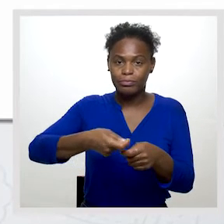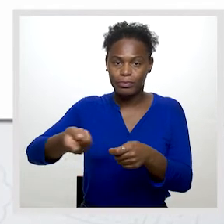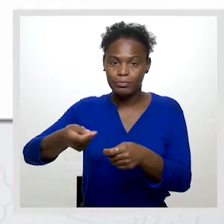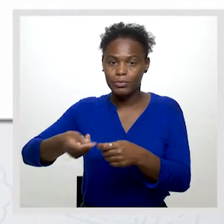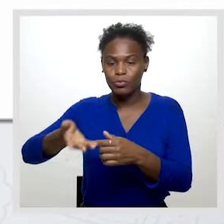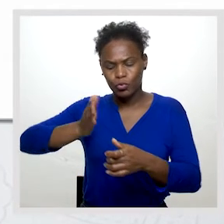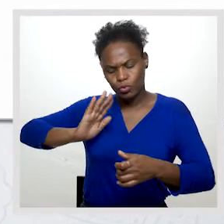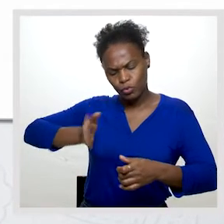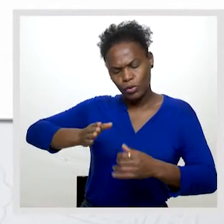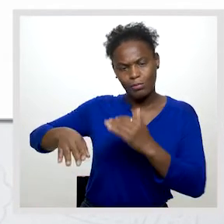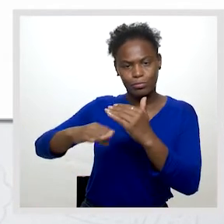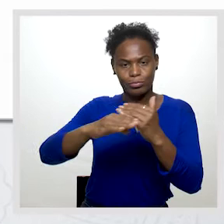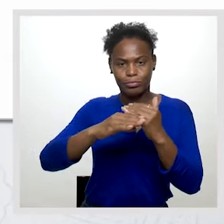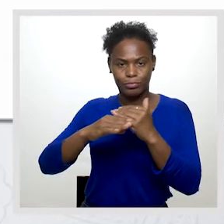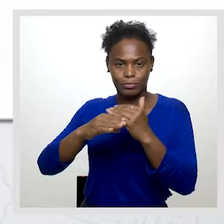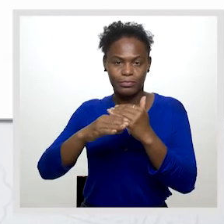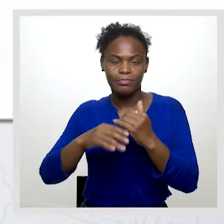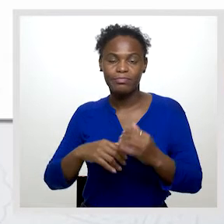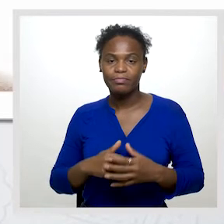e equitativa.